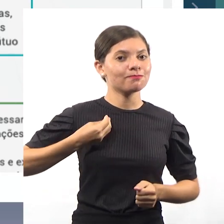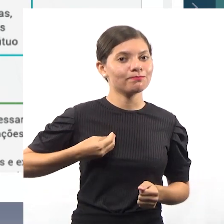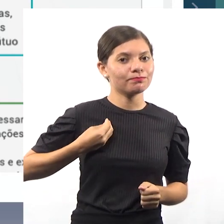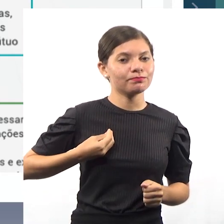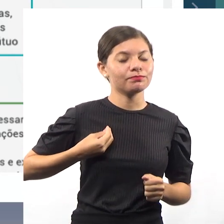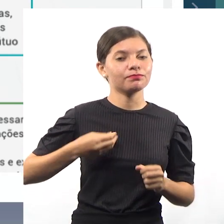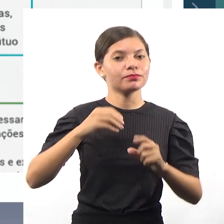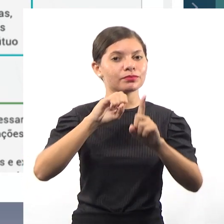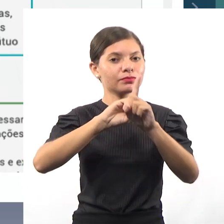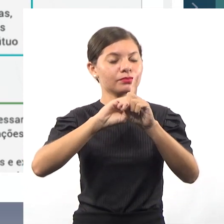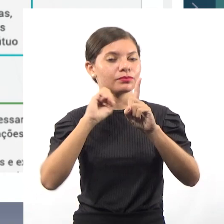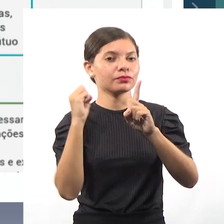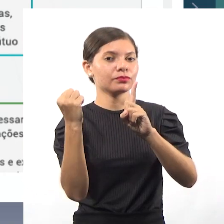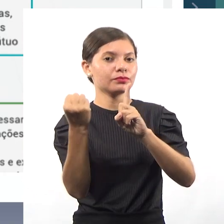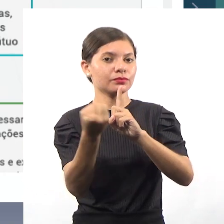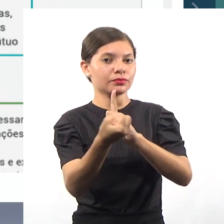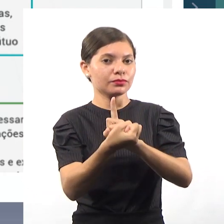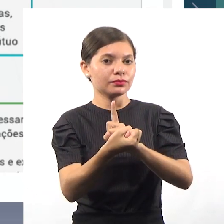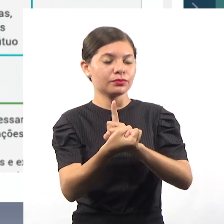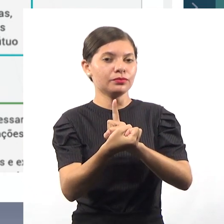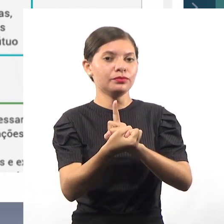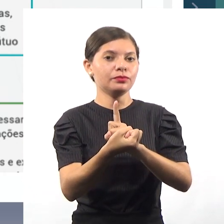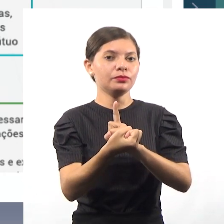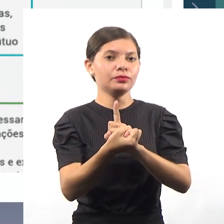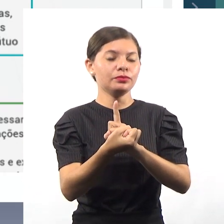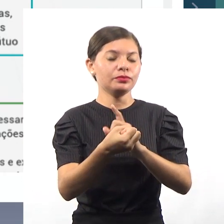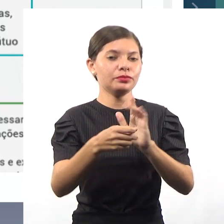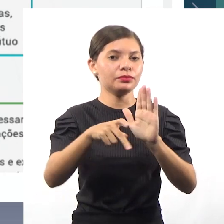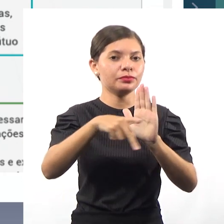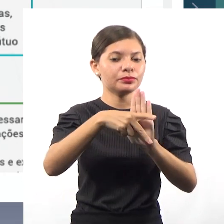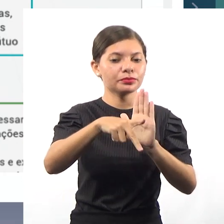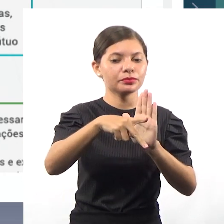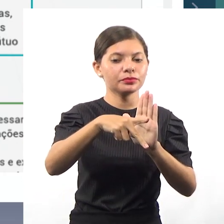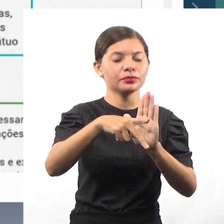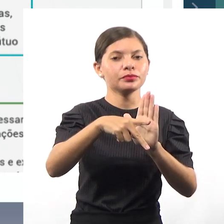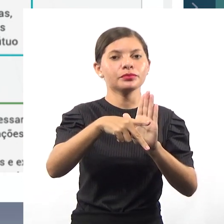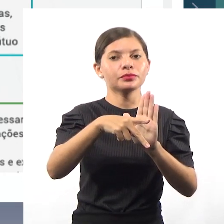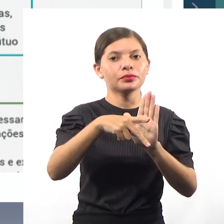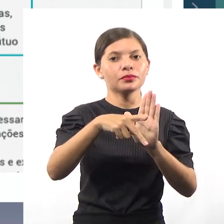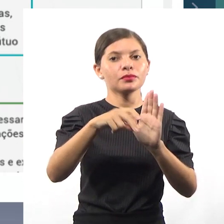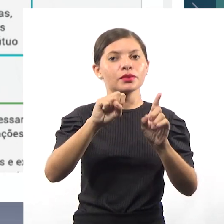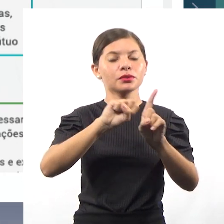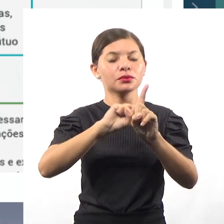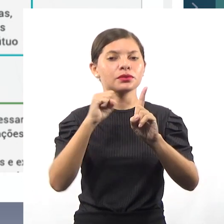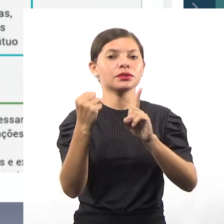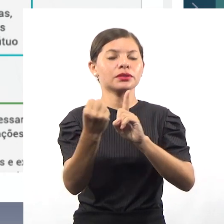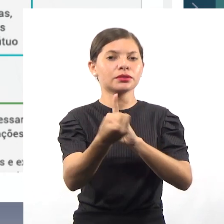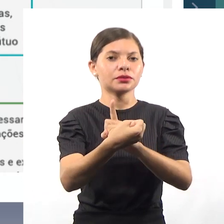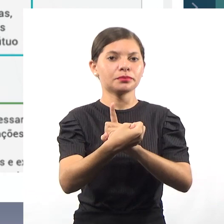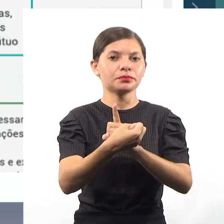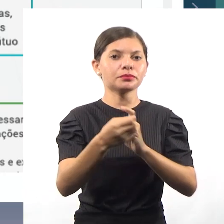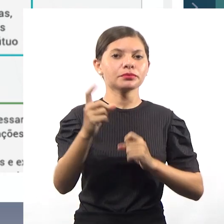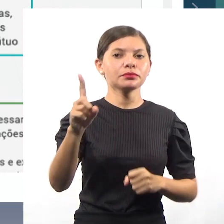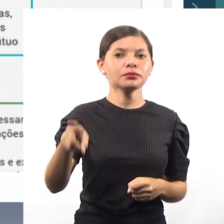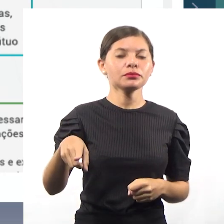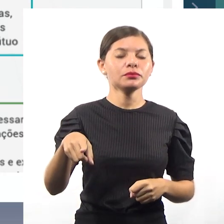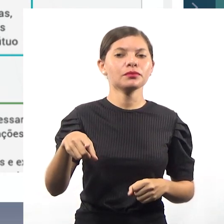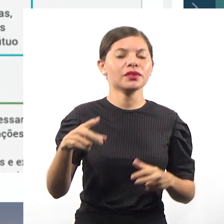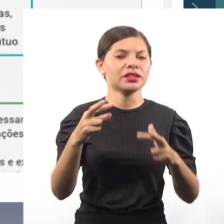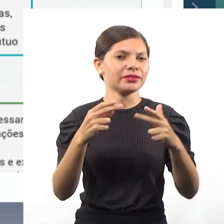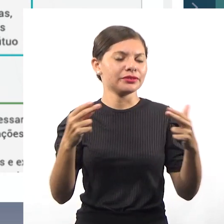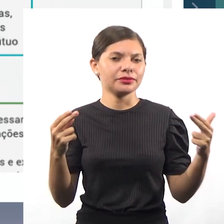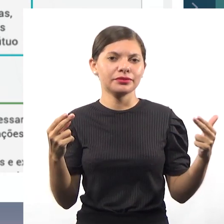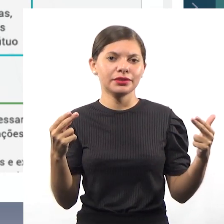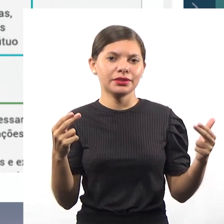do próprio convívio social, da própria manifestação da sociedade. E não está